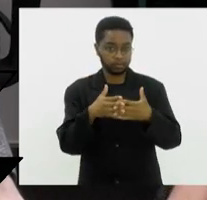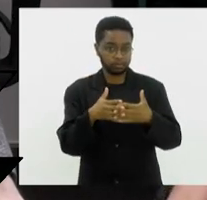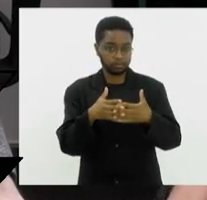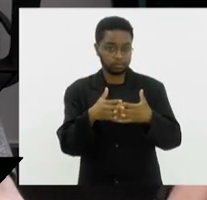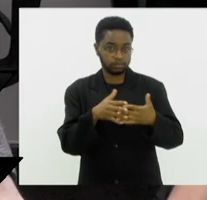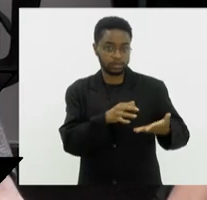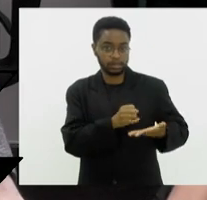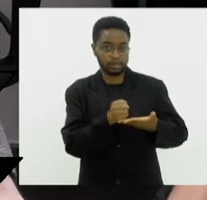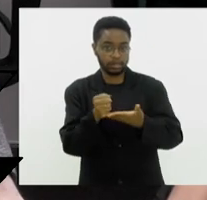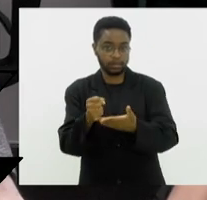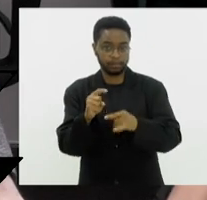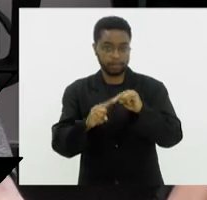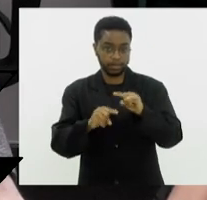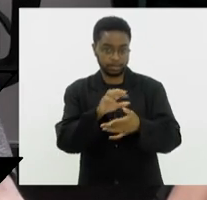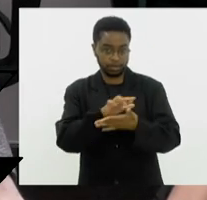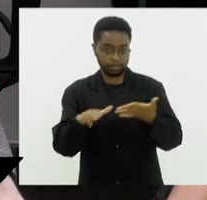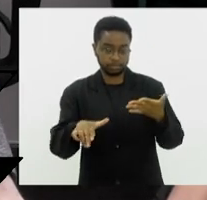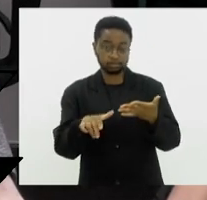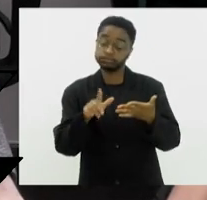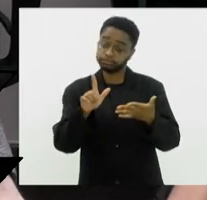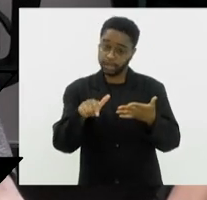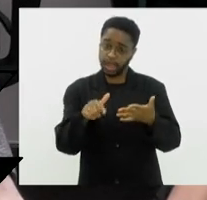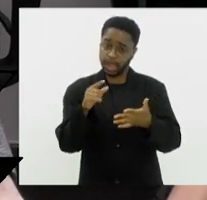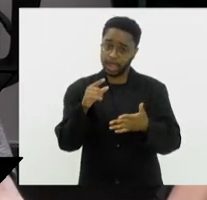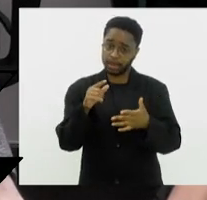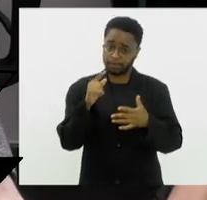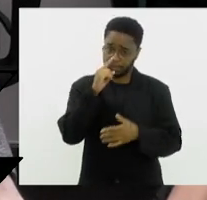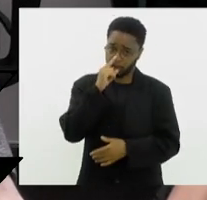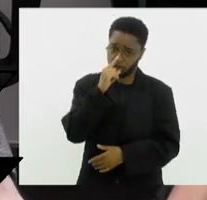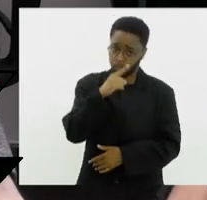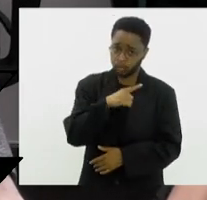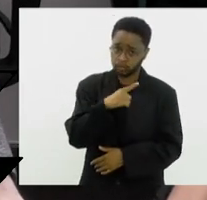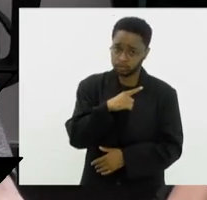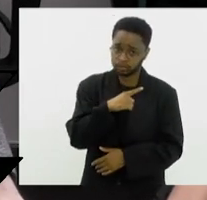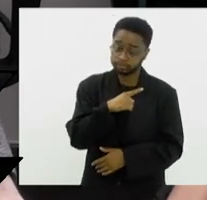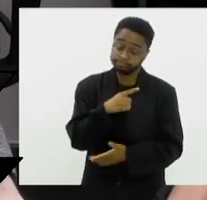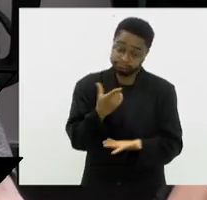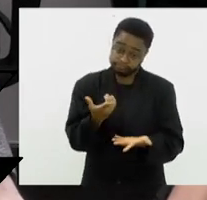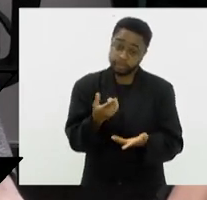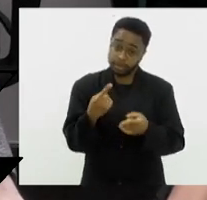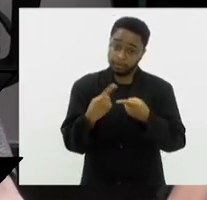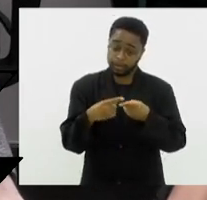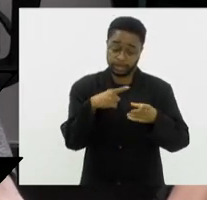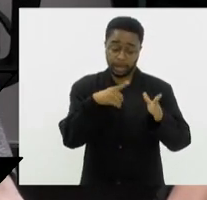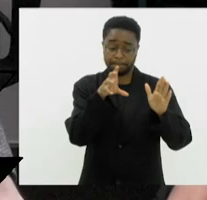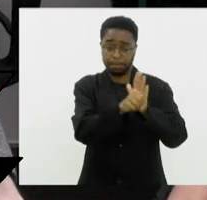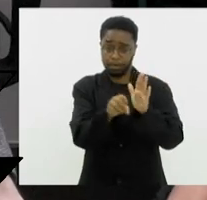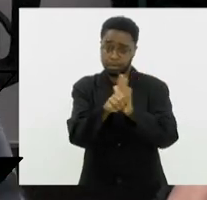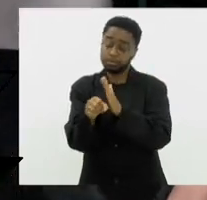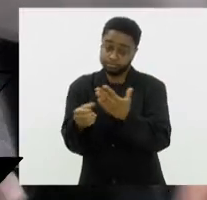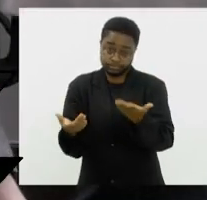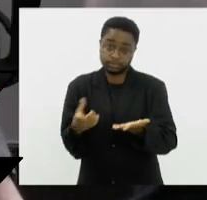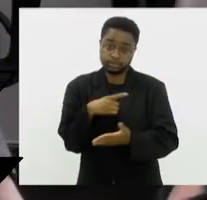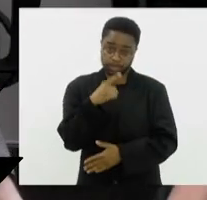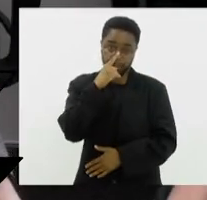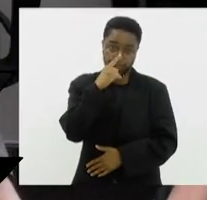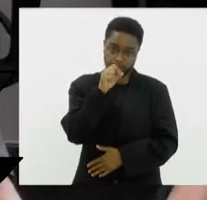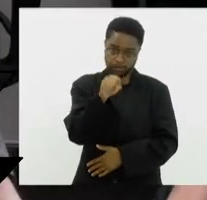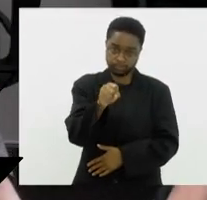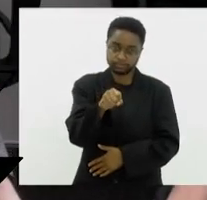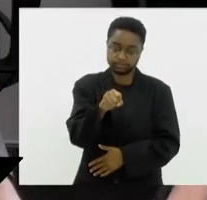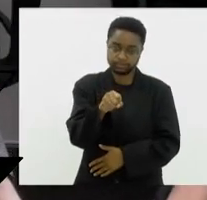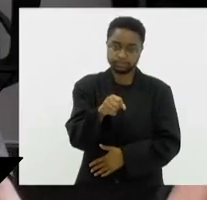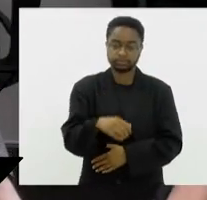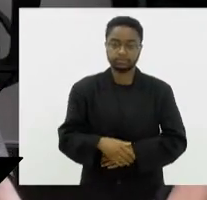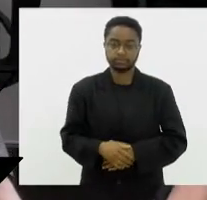transporta a carga é uma atividade de risco pelo número de assaltos é atividade de risco.